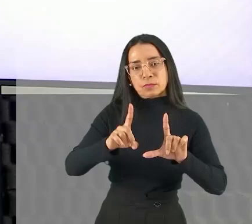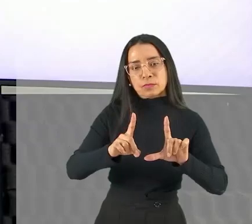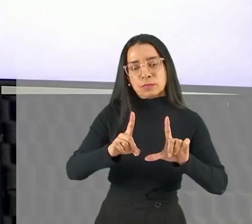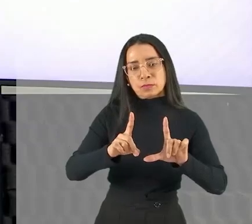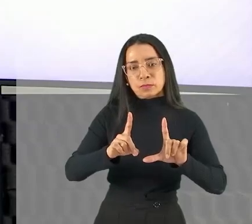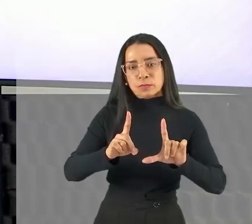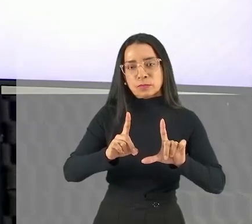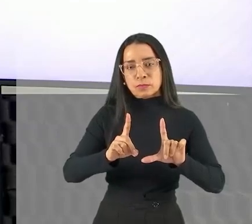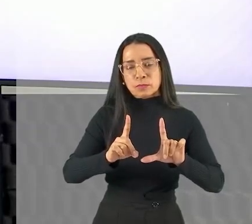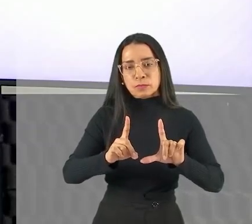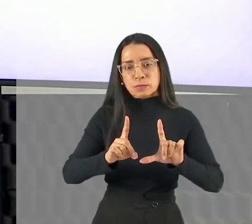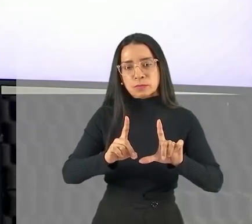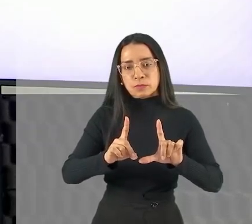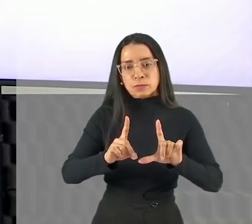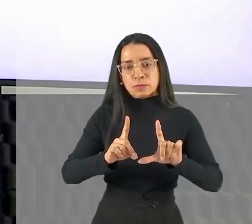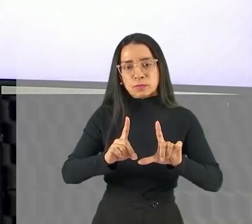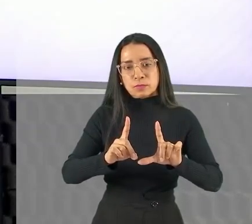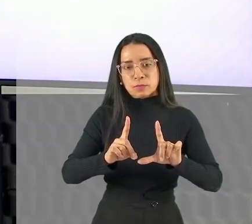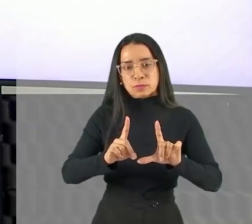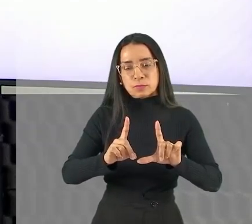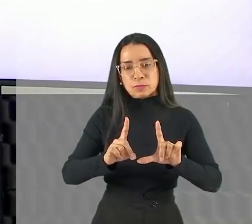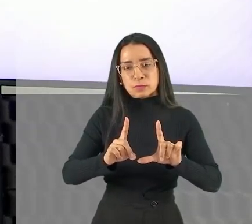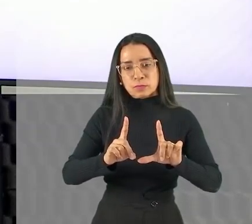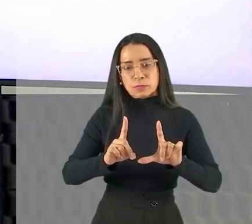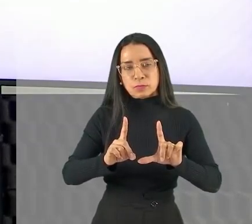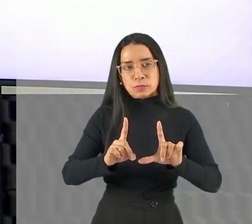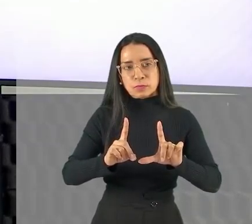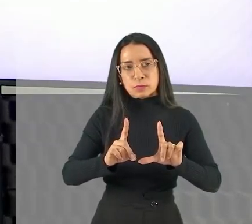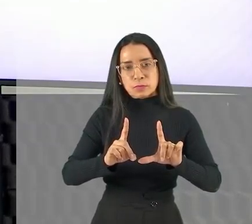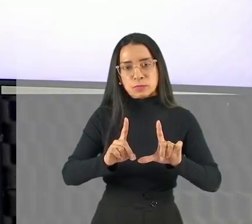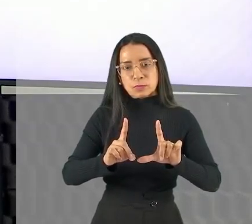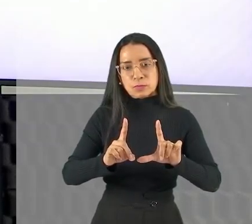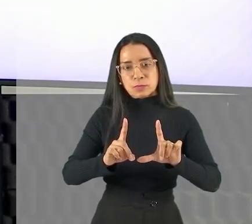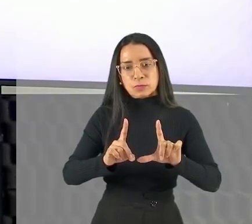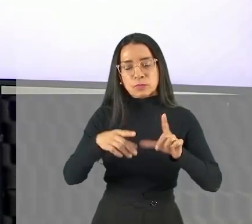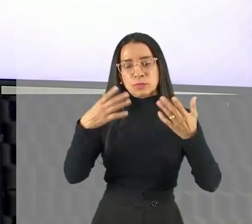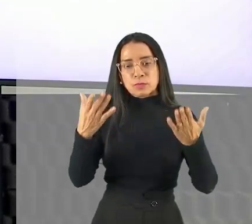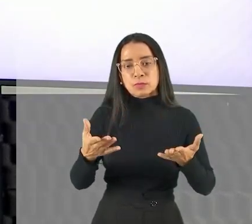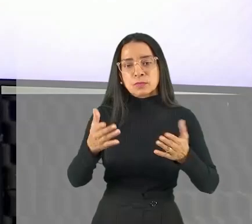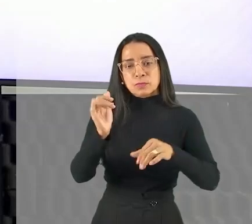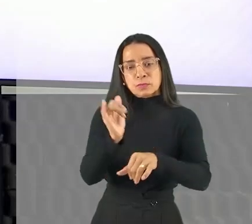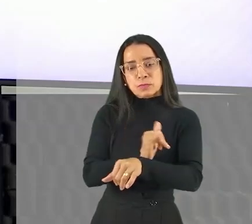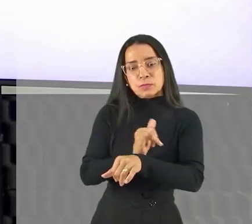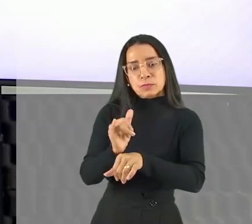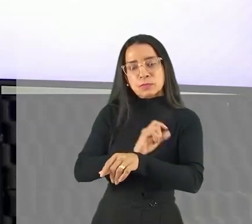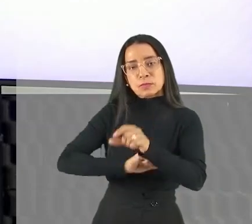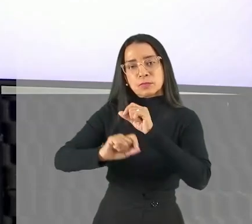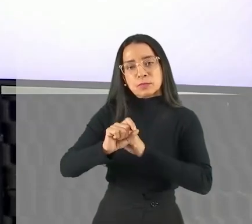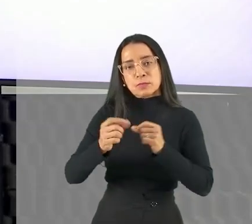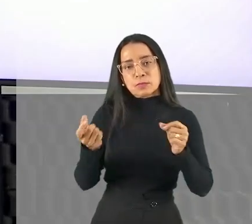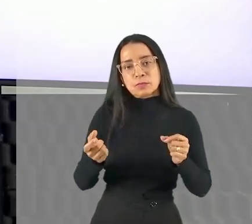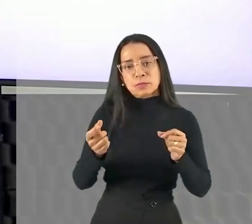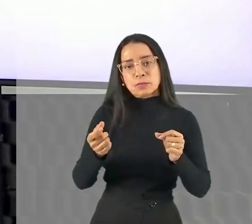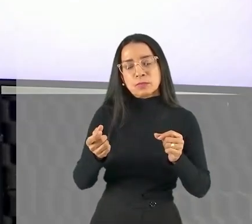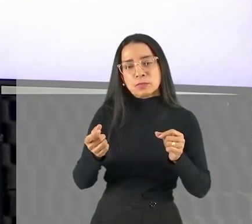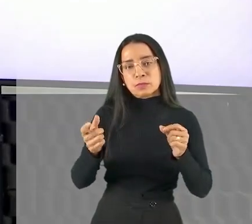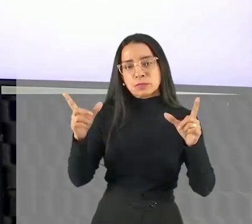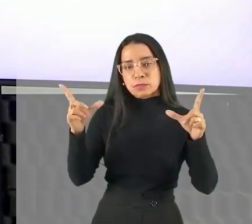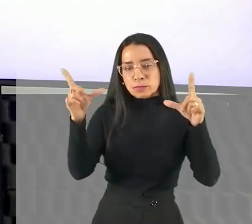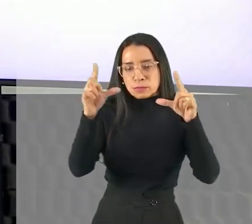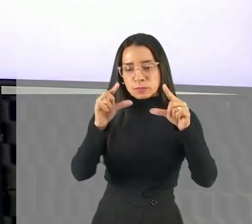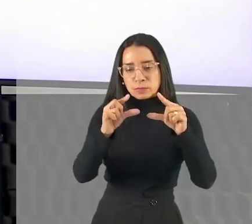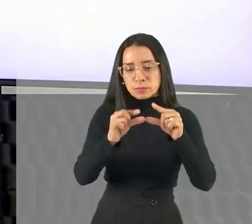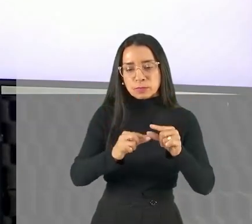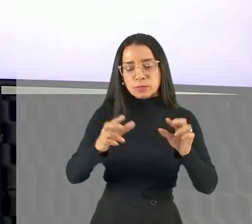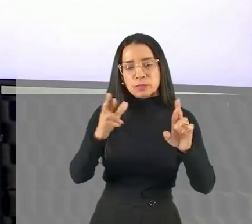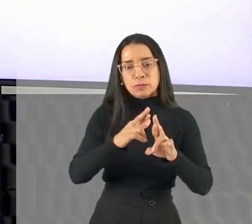segunda pessoa que fazem um apelo direto ao leitor. Então, é uma estratégia para estreitar a relação de quem está